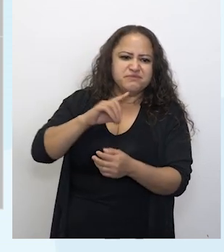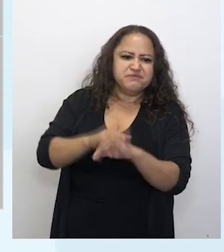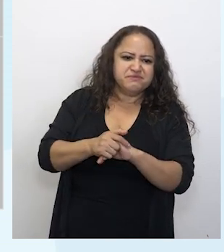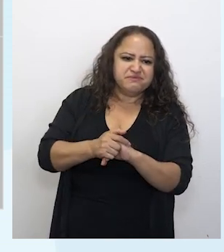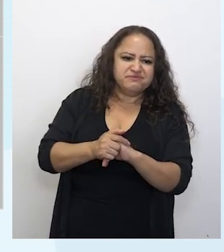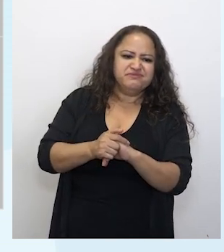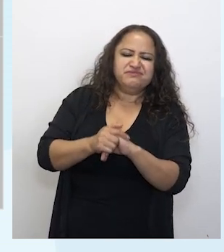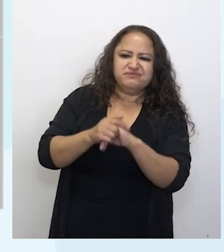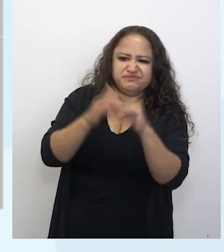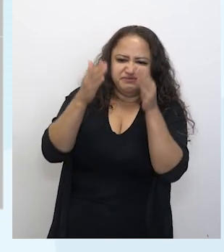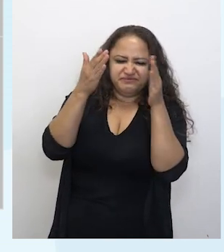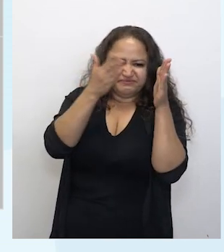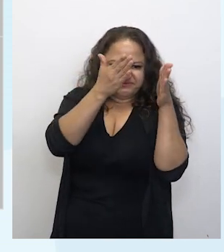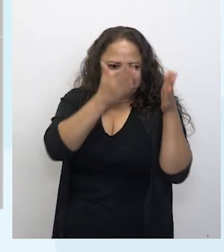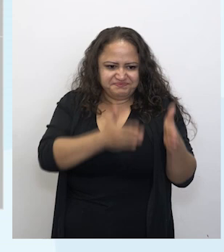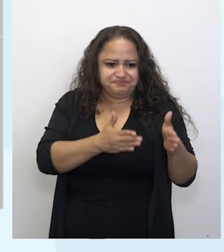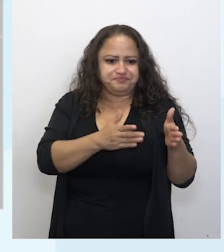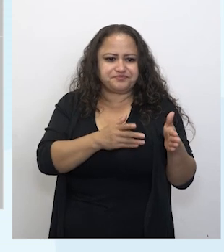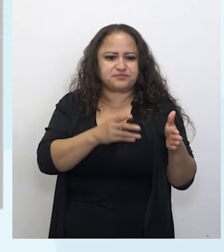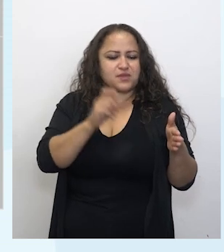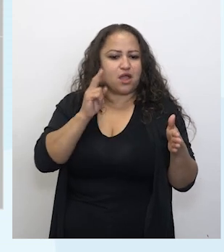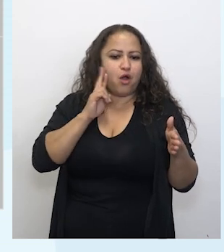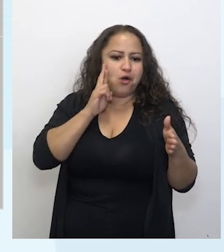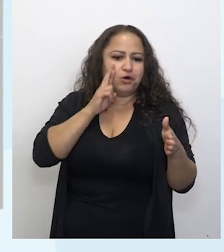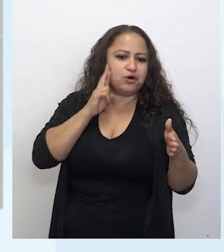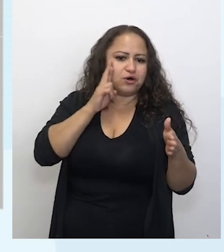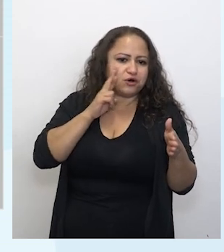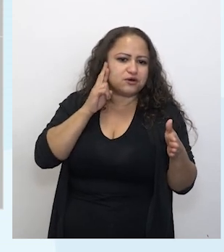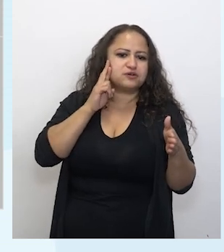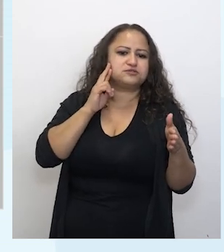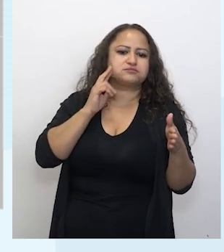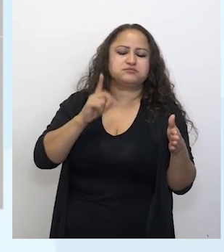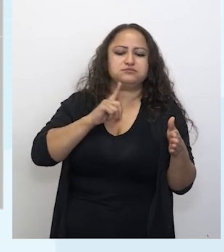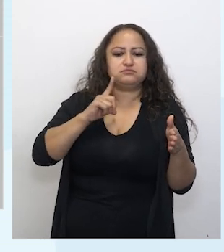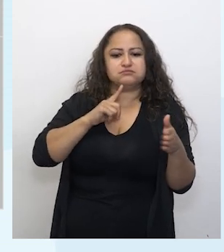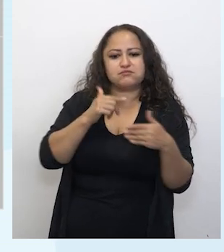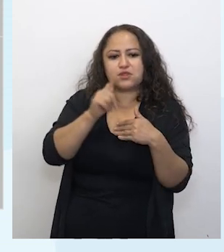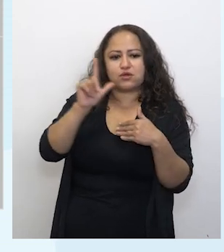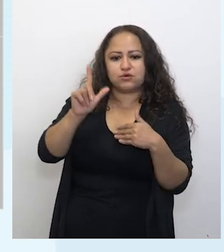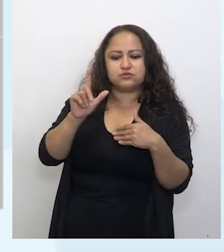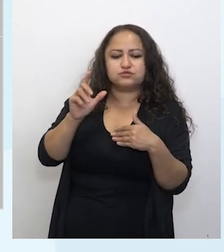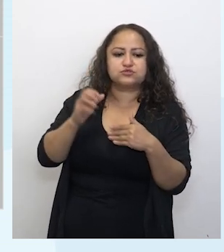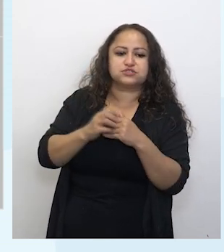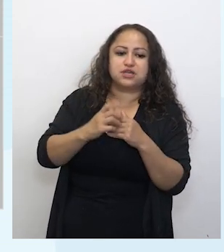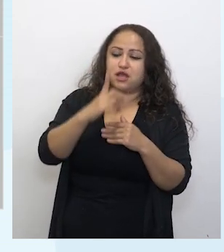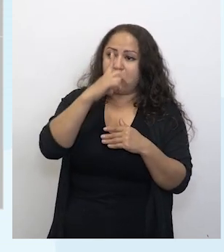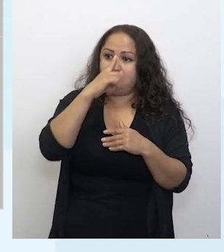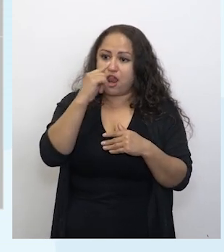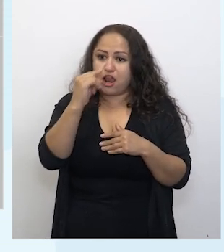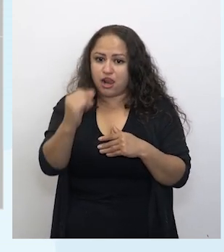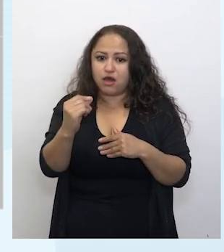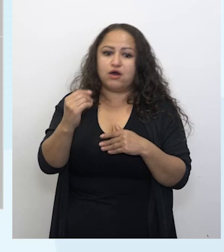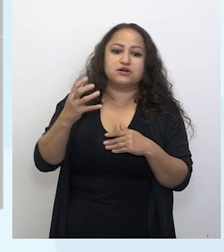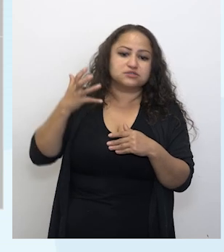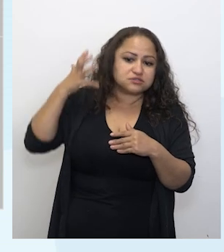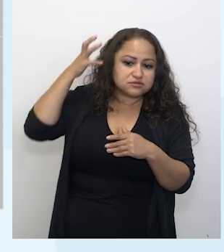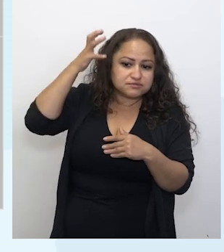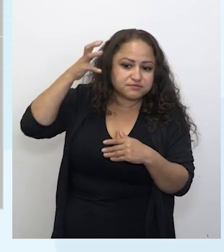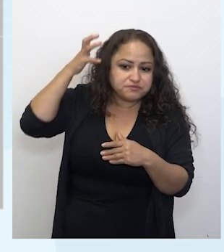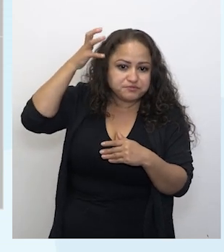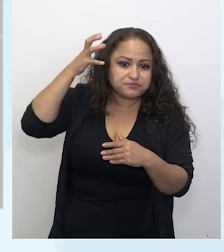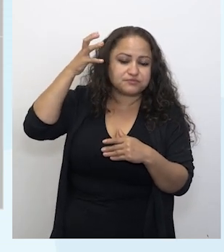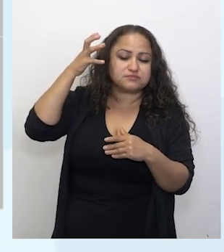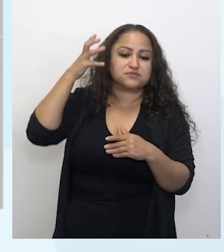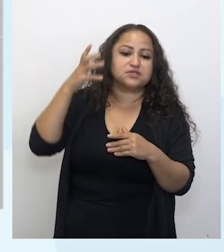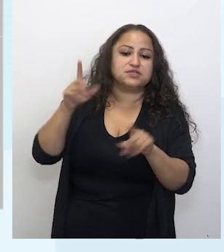filósofo, coluna rosa corresponde ao Hobbes, depois coluna azul ao John Locke, a gente tem o Rousseau, e aí a gente tem, então, como é